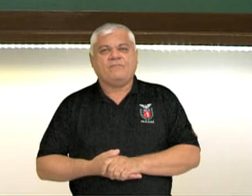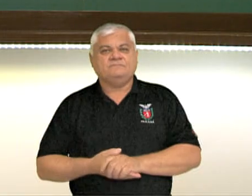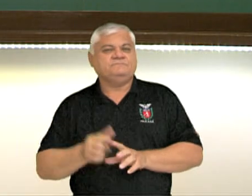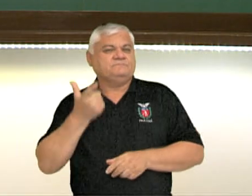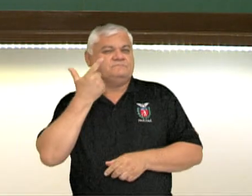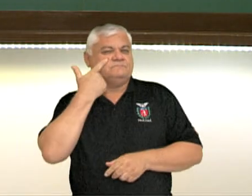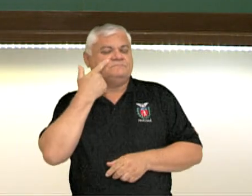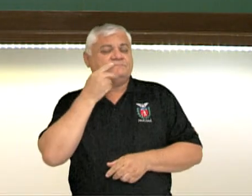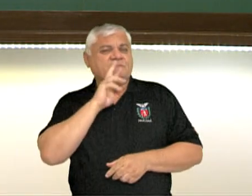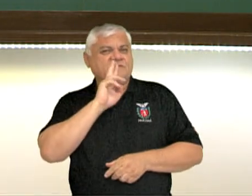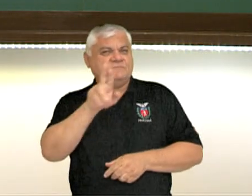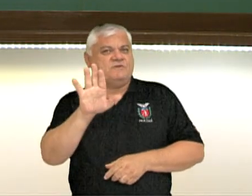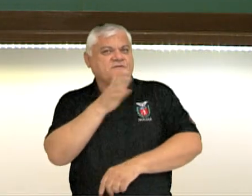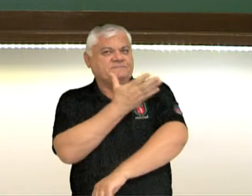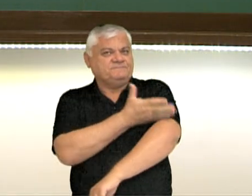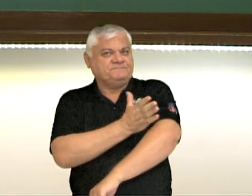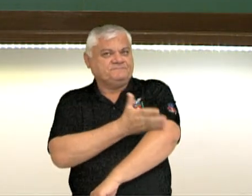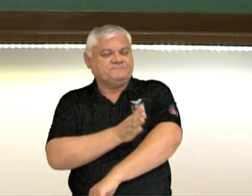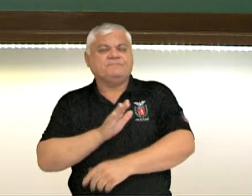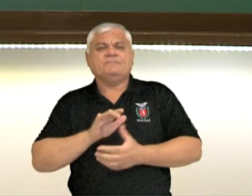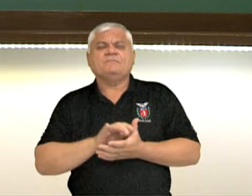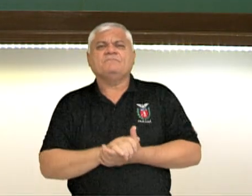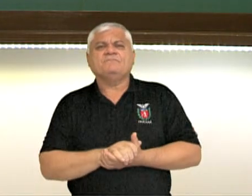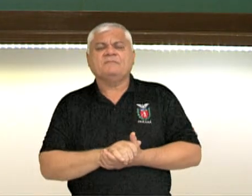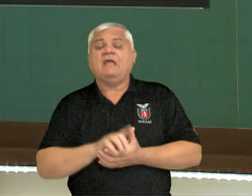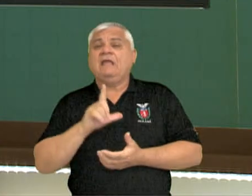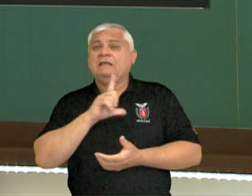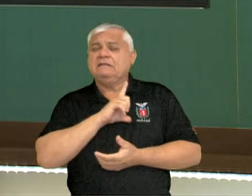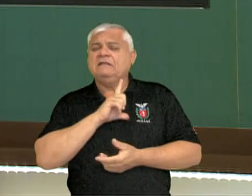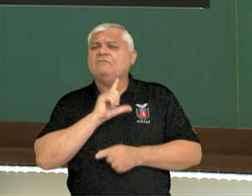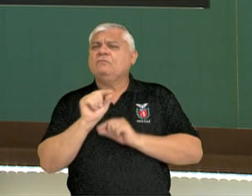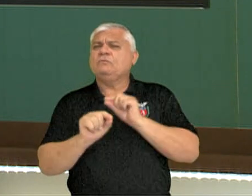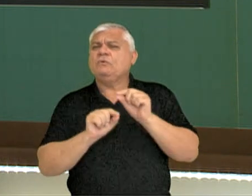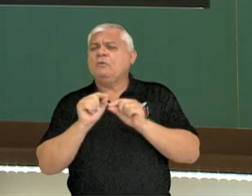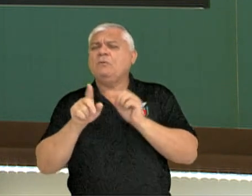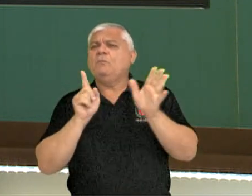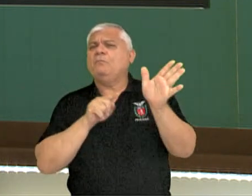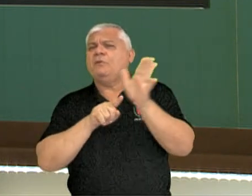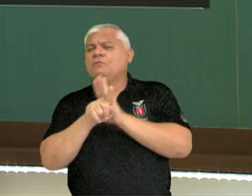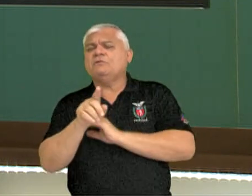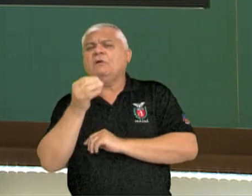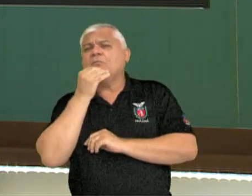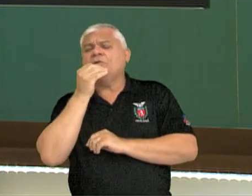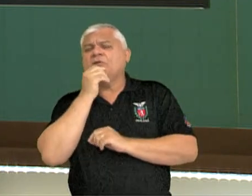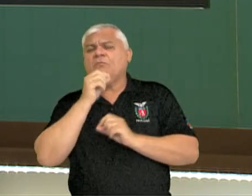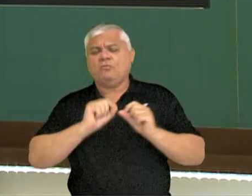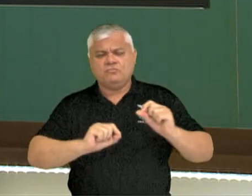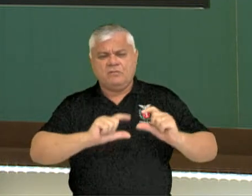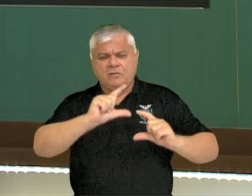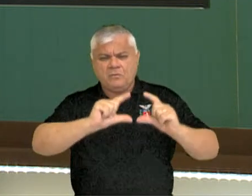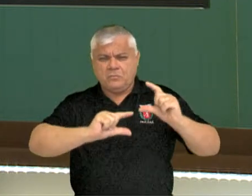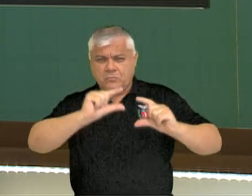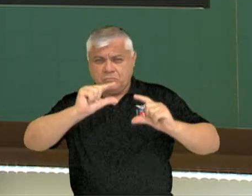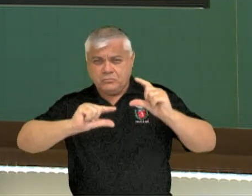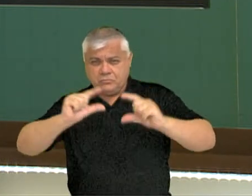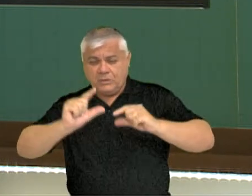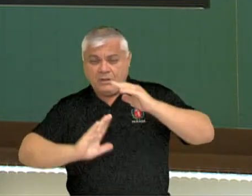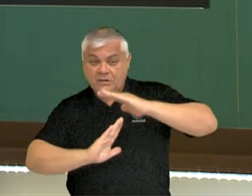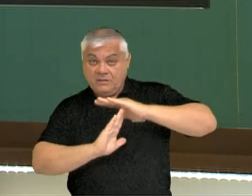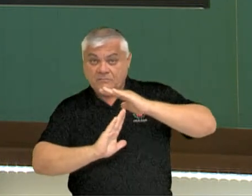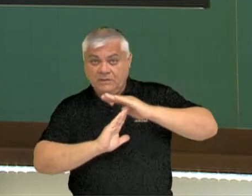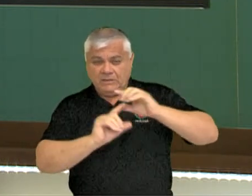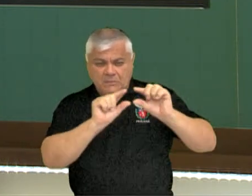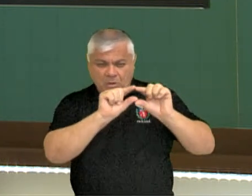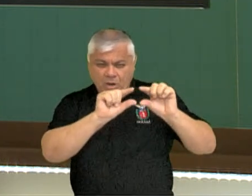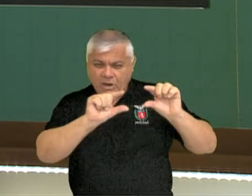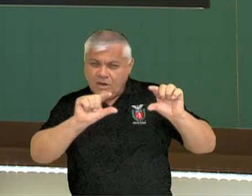Vamos para a resposta do nosso exercício, então? Tivemos como questionamento aqui o tamanho limitado dessas plantas e